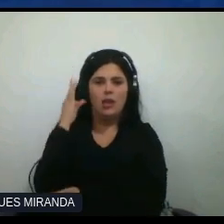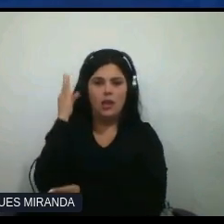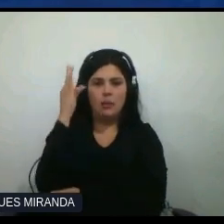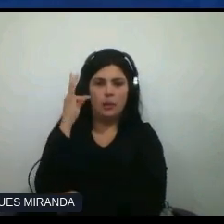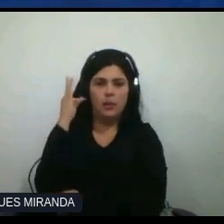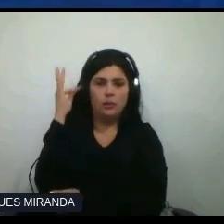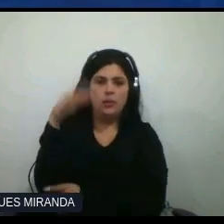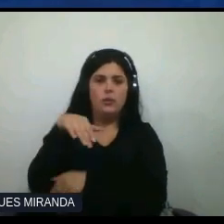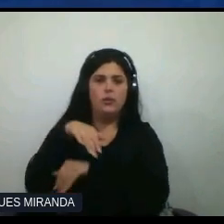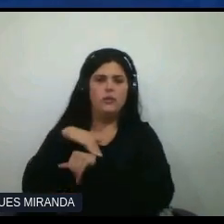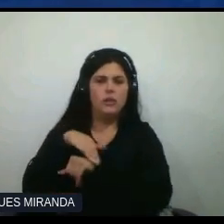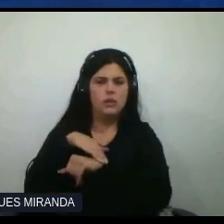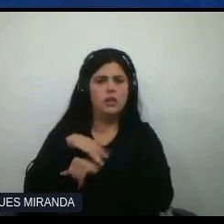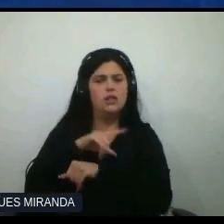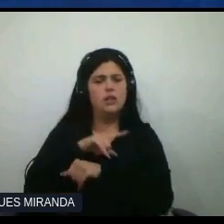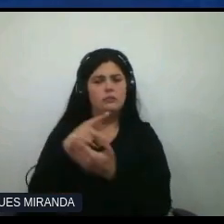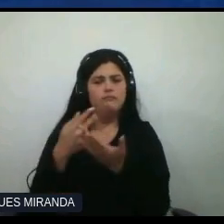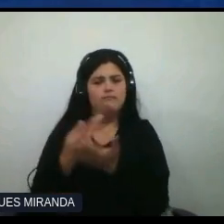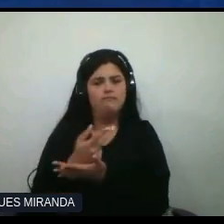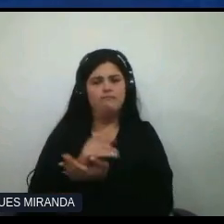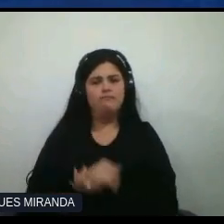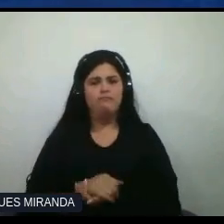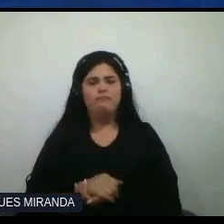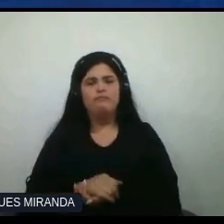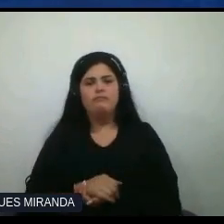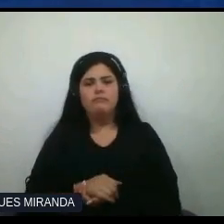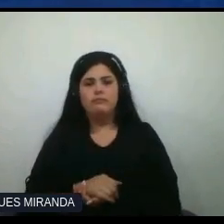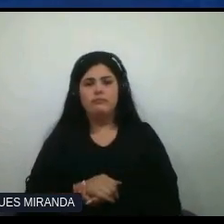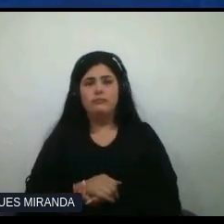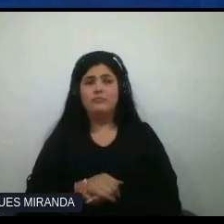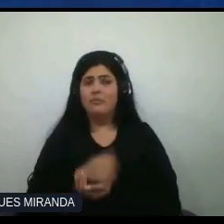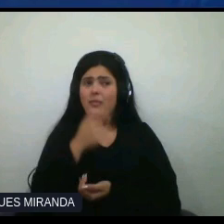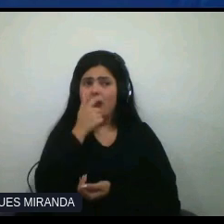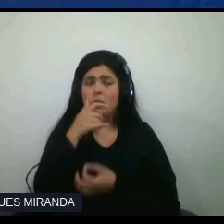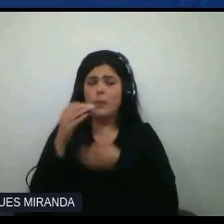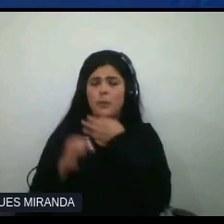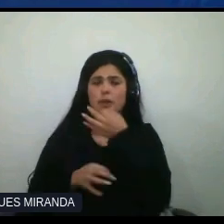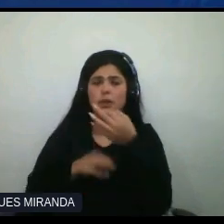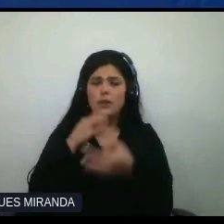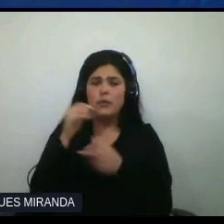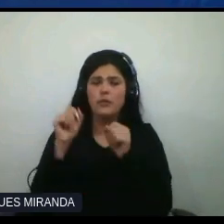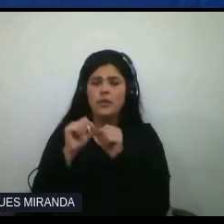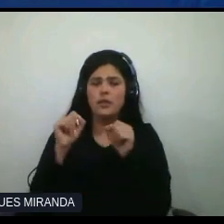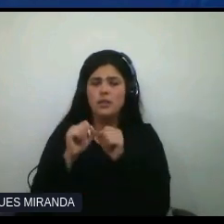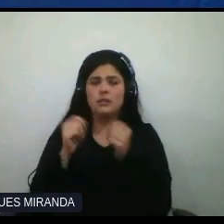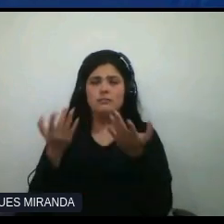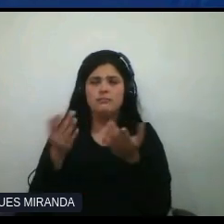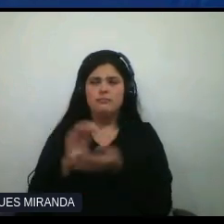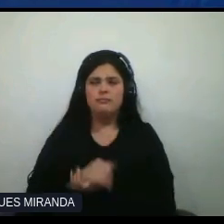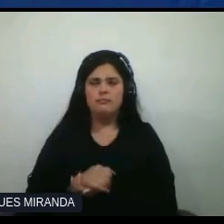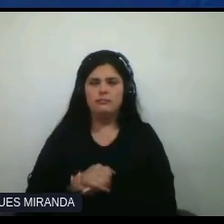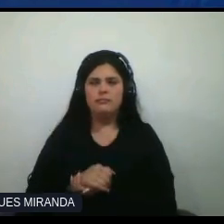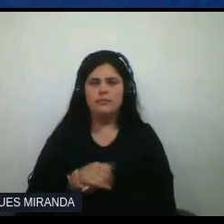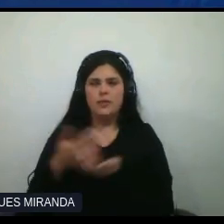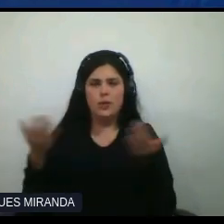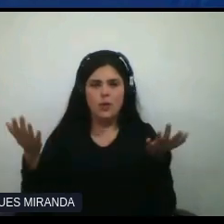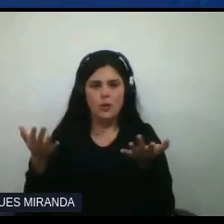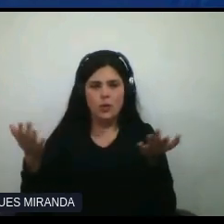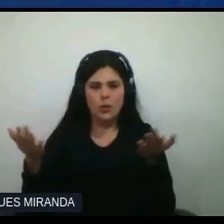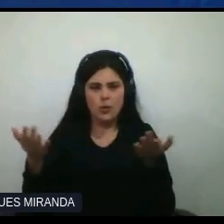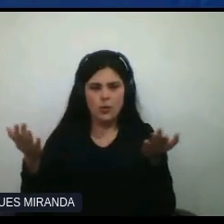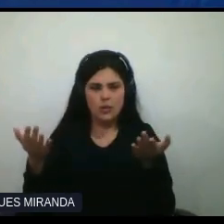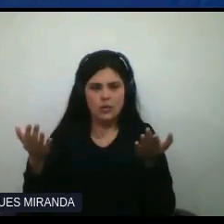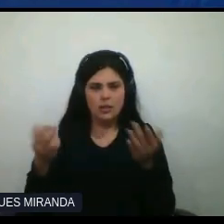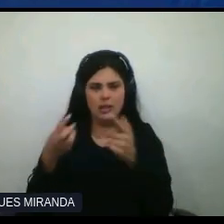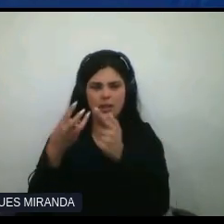poxa, passei por essa situação, o que você acha que eu poderia fazer e etc. E aí, hoje, tem 3